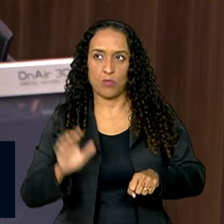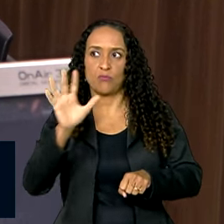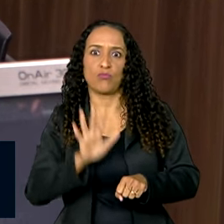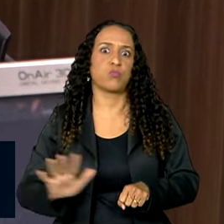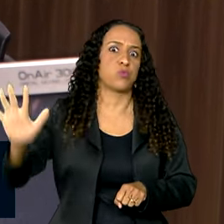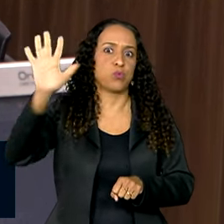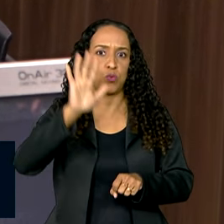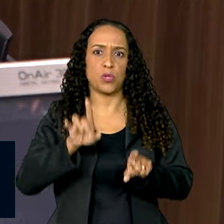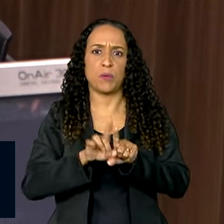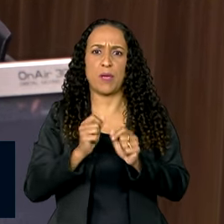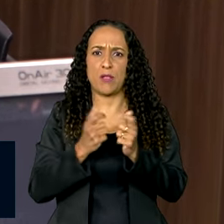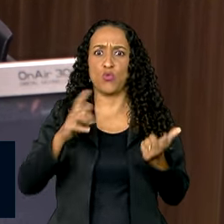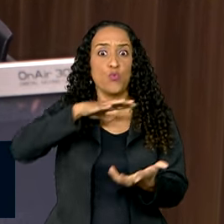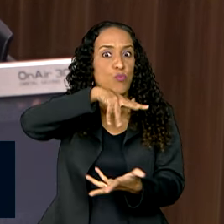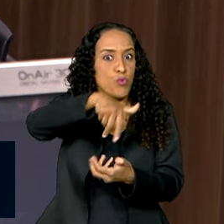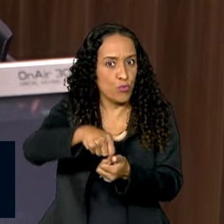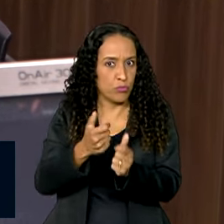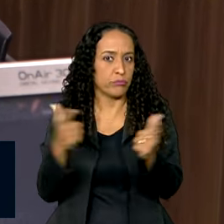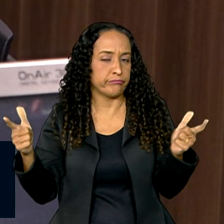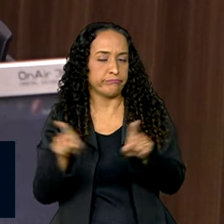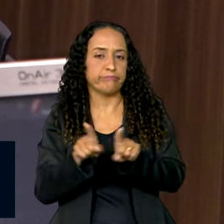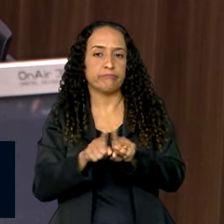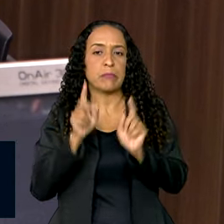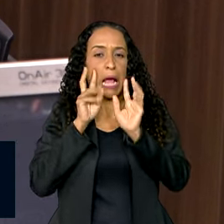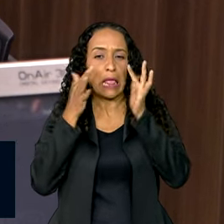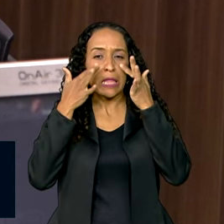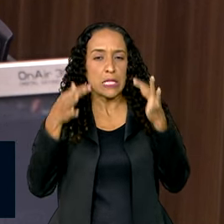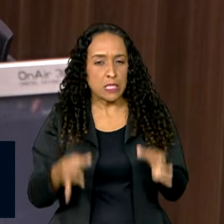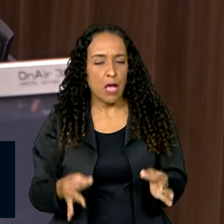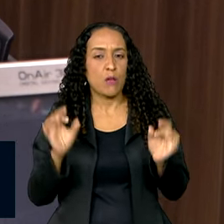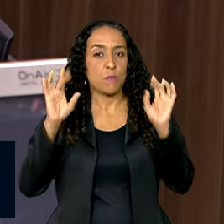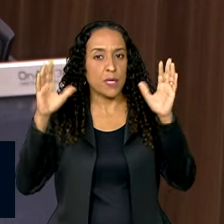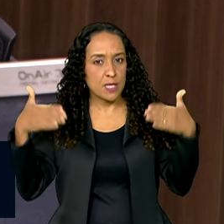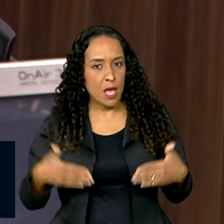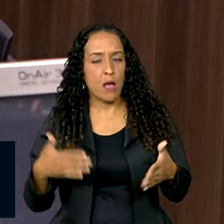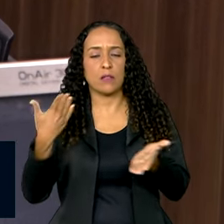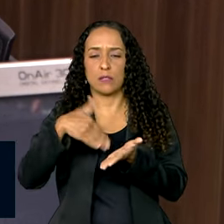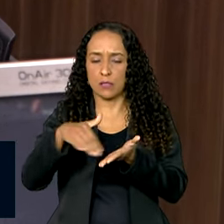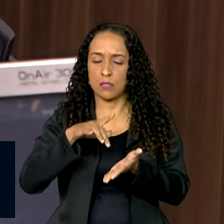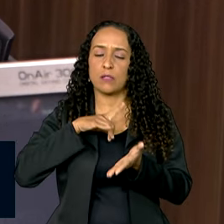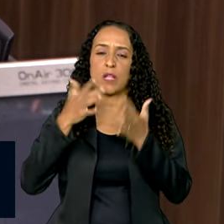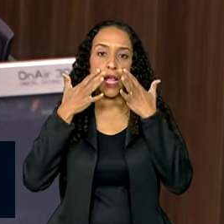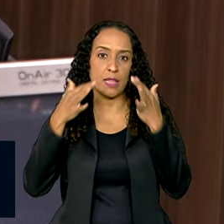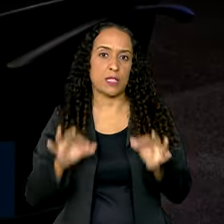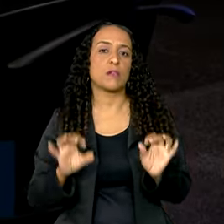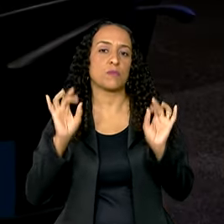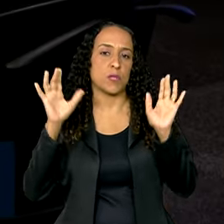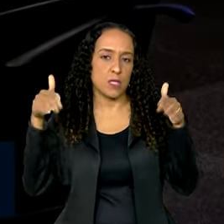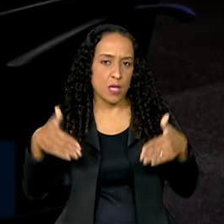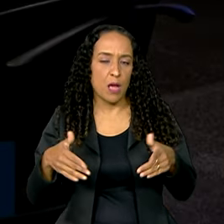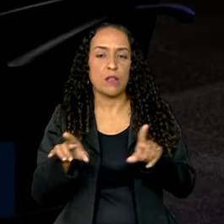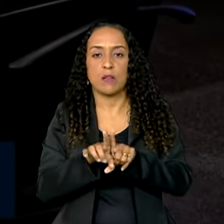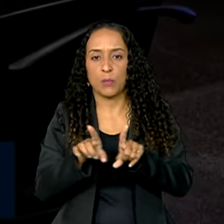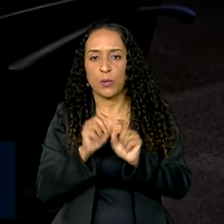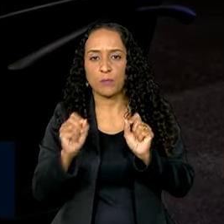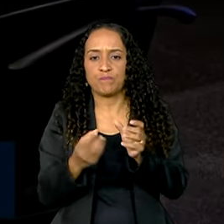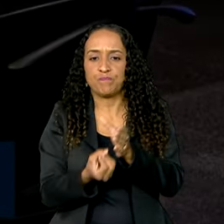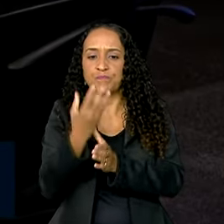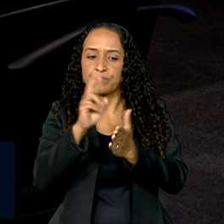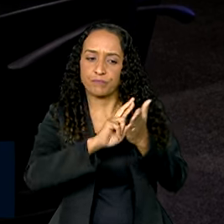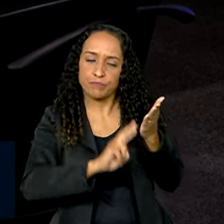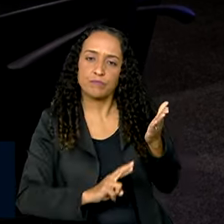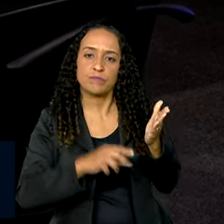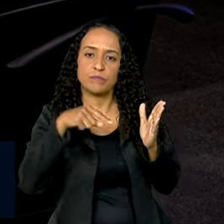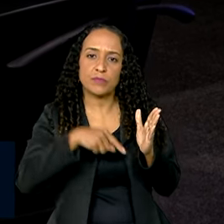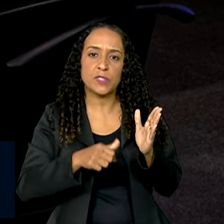em muitas partes do mundo, então é preciso uma atenção especial. A Secretaria tem tido essa atenção especial. A produção desse relatório